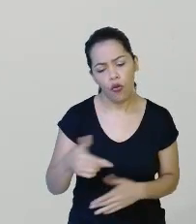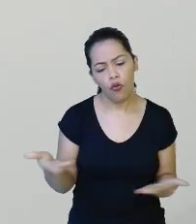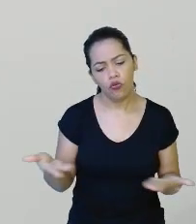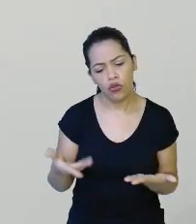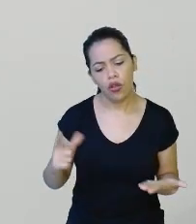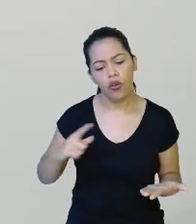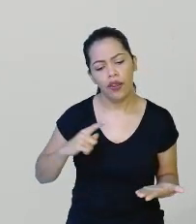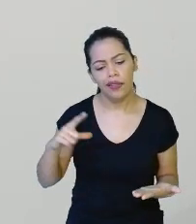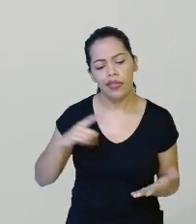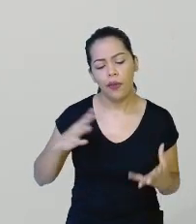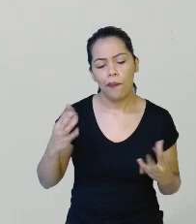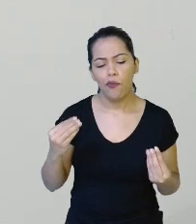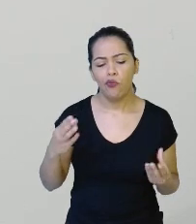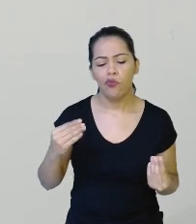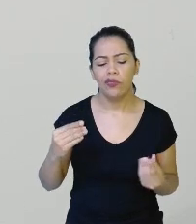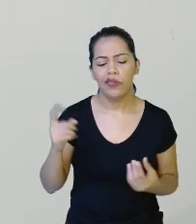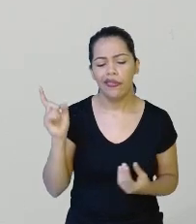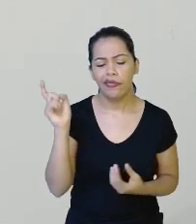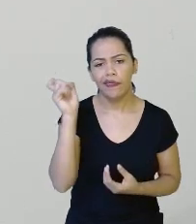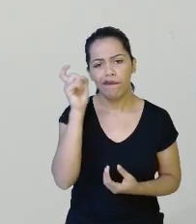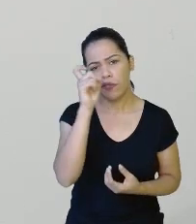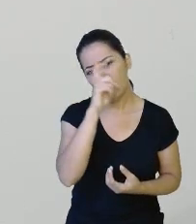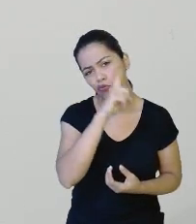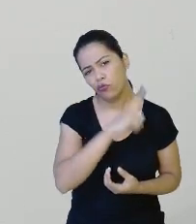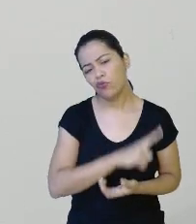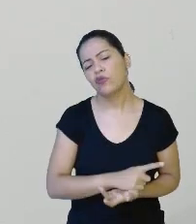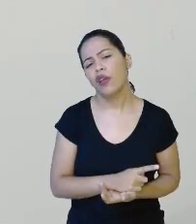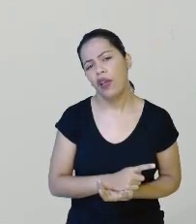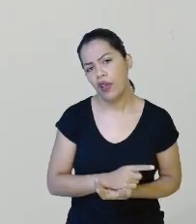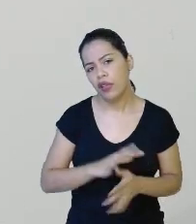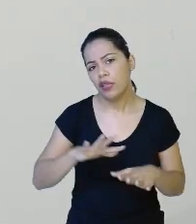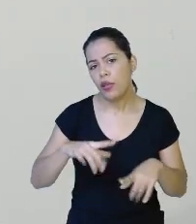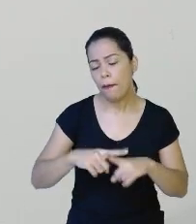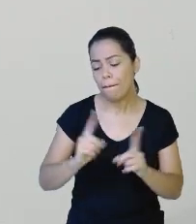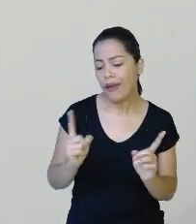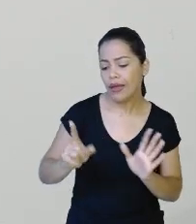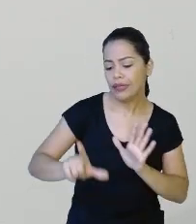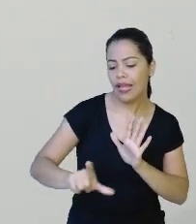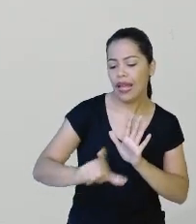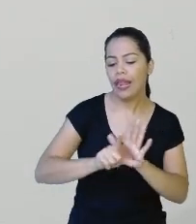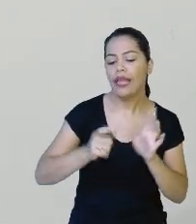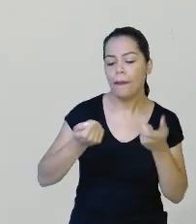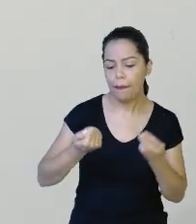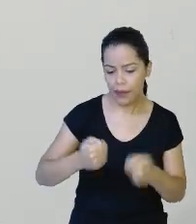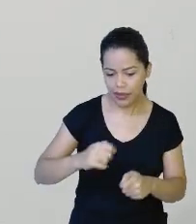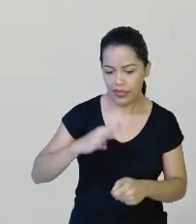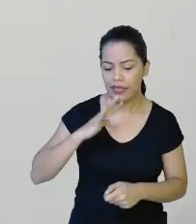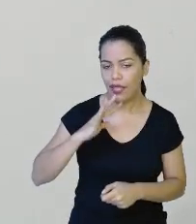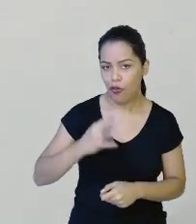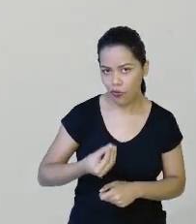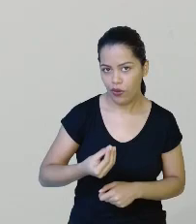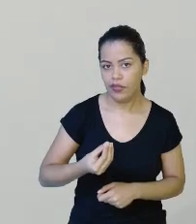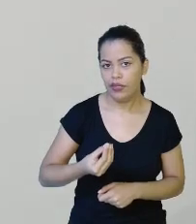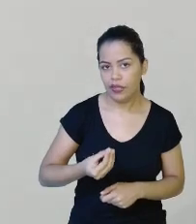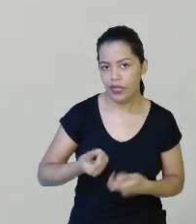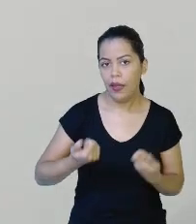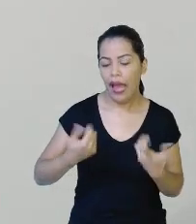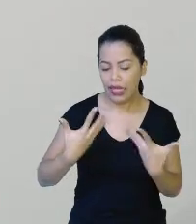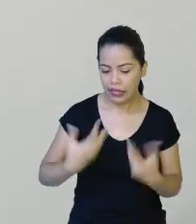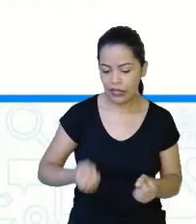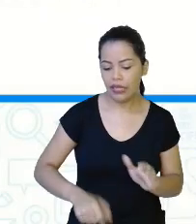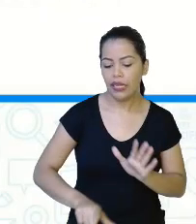terras quilombolas, mas, por lei, elas precisam ser reconhecidas e demarcadas. Então,